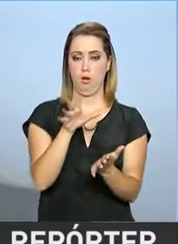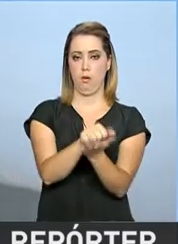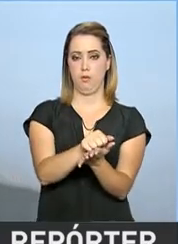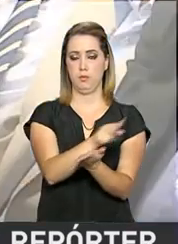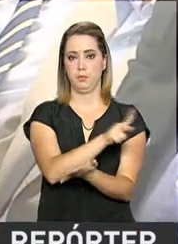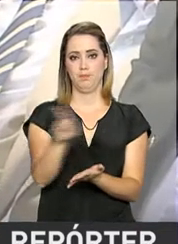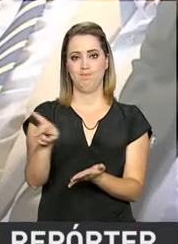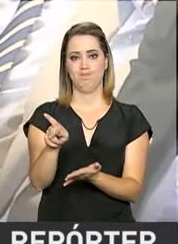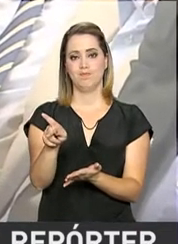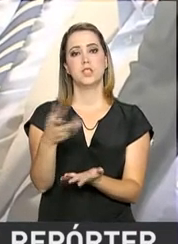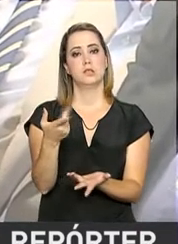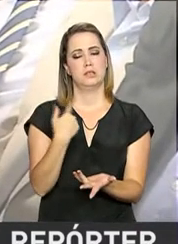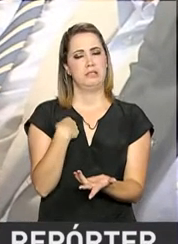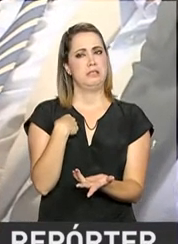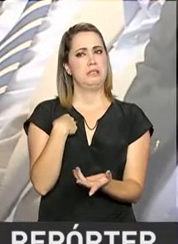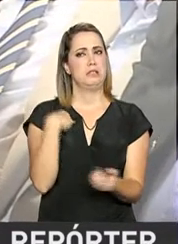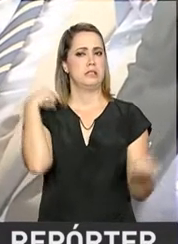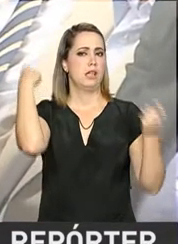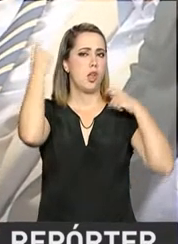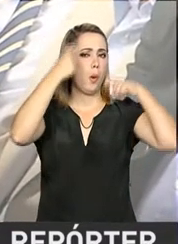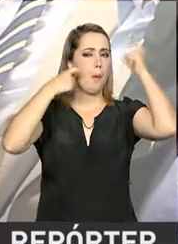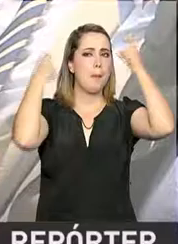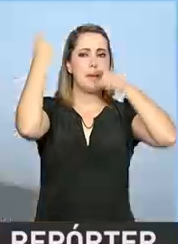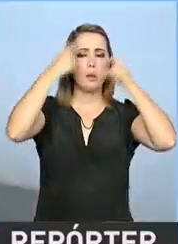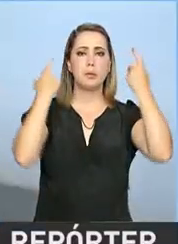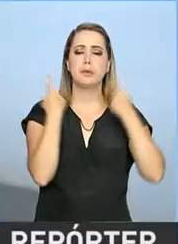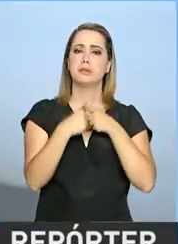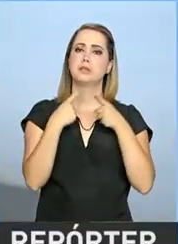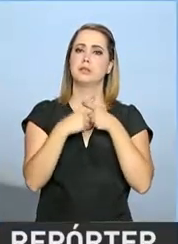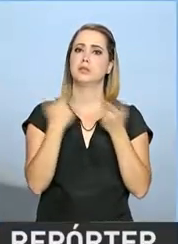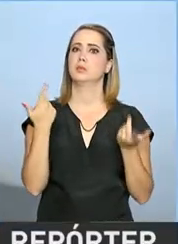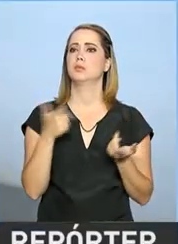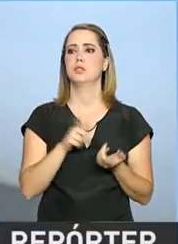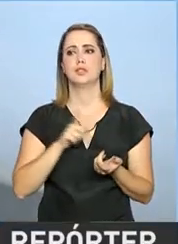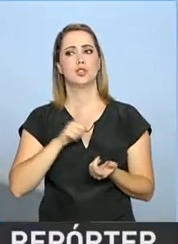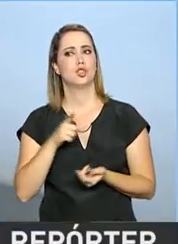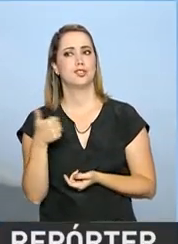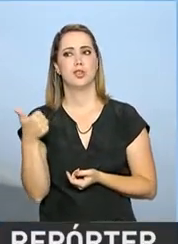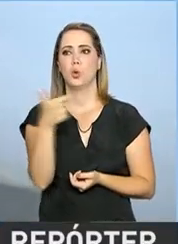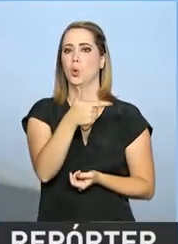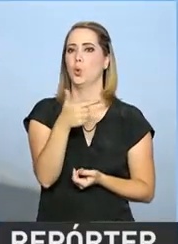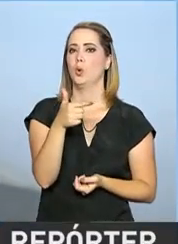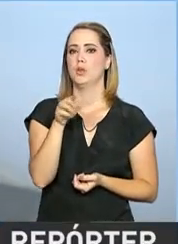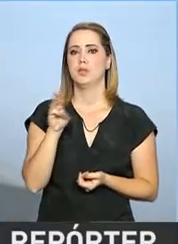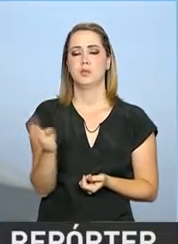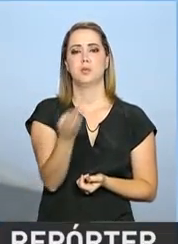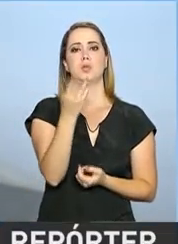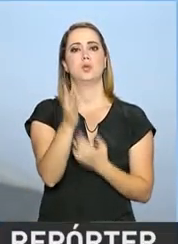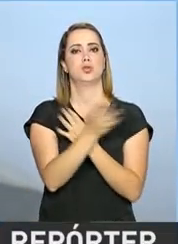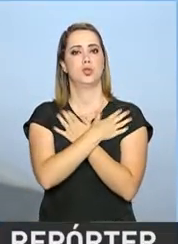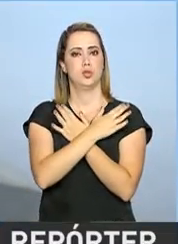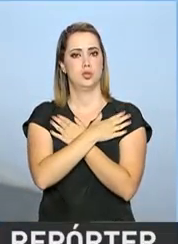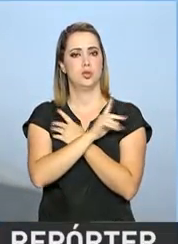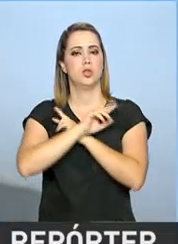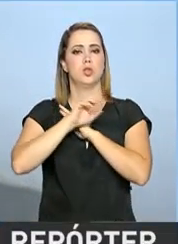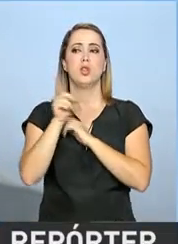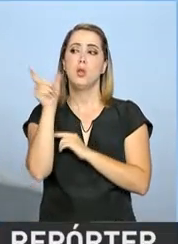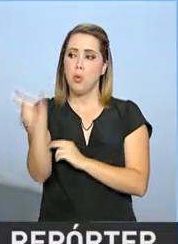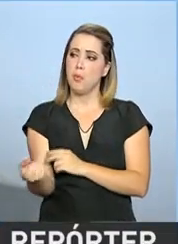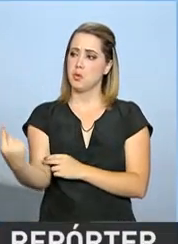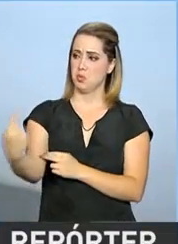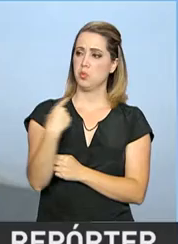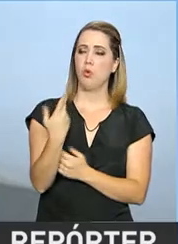preocupação imensa, porque afinal eu acompanhava o governo com 12 milhões de desempregados. E alguém muito sábio me disse: "Ô